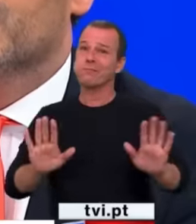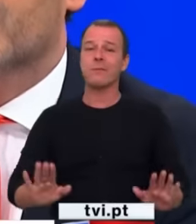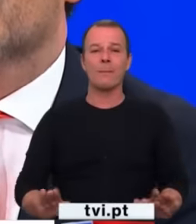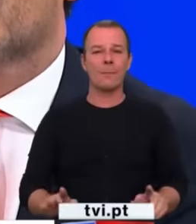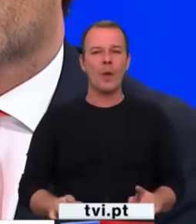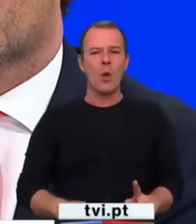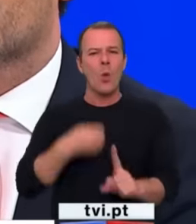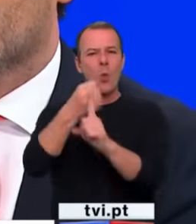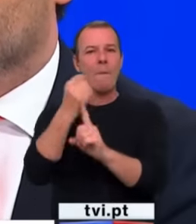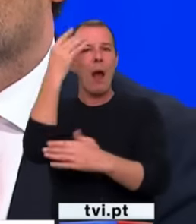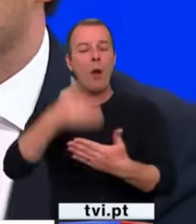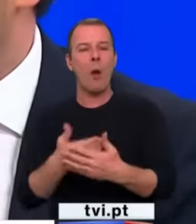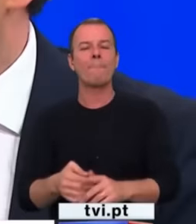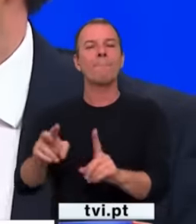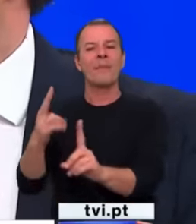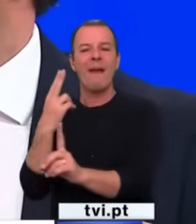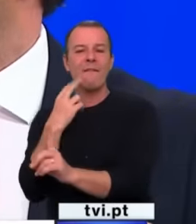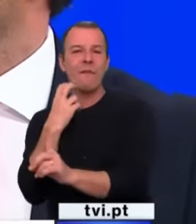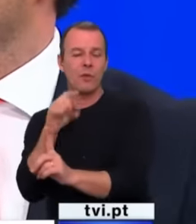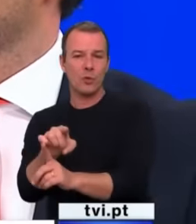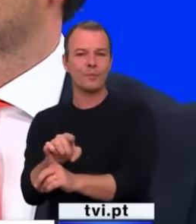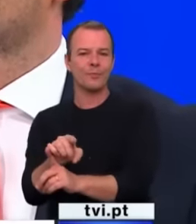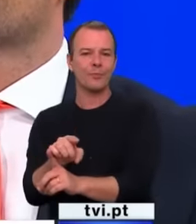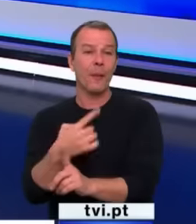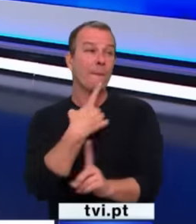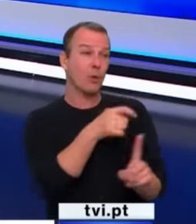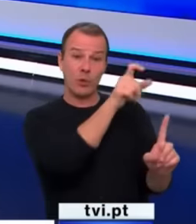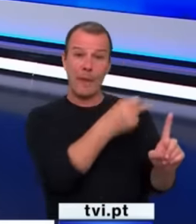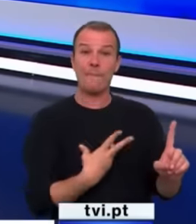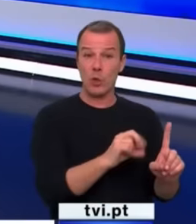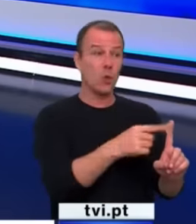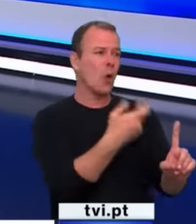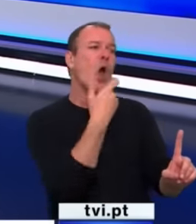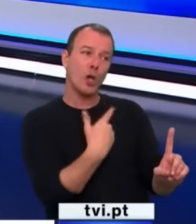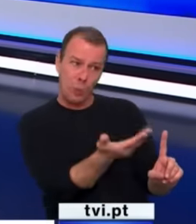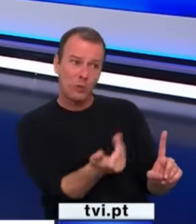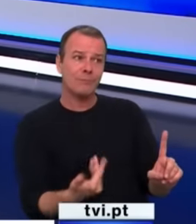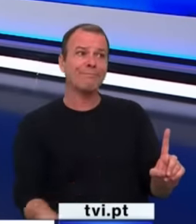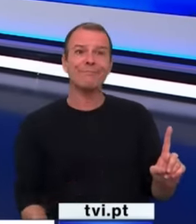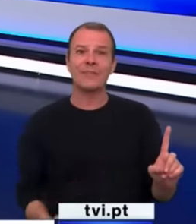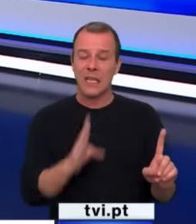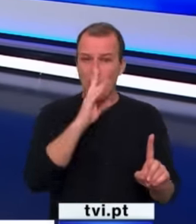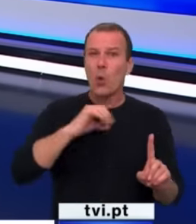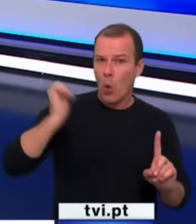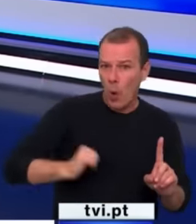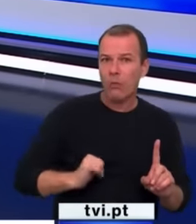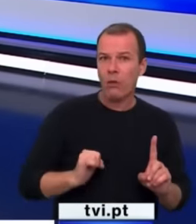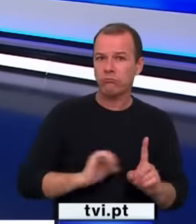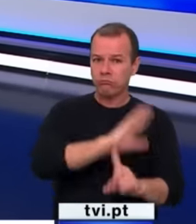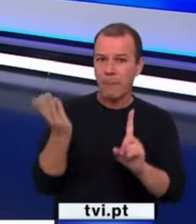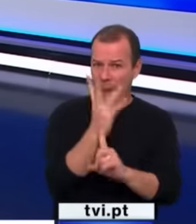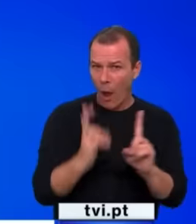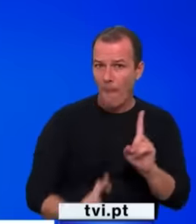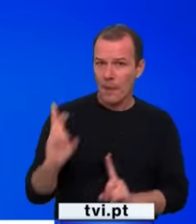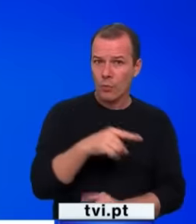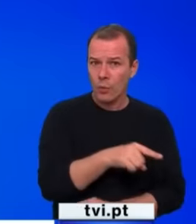corrupção, as portas giratórias. André Ventura fez uma pergunta à ponta de Pedro Nuno Santos e gostaríamos de ouvir a resposta se é se concorda ou não com o aumento de penas para os crimes de corrupção. Não é essa a